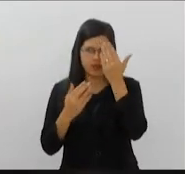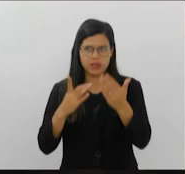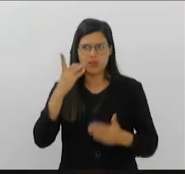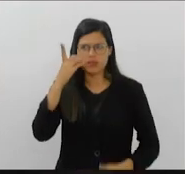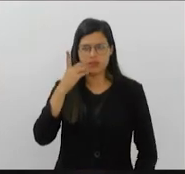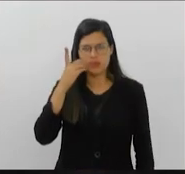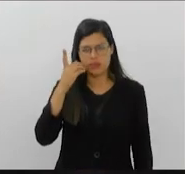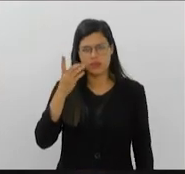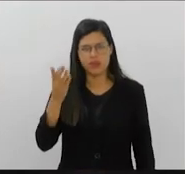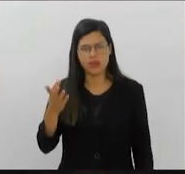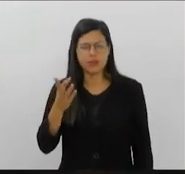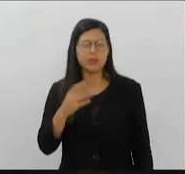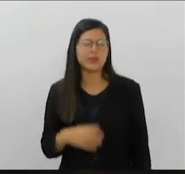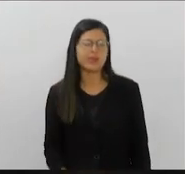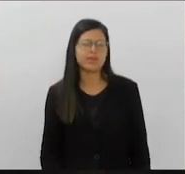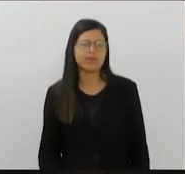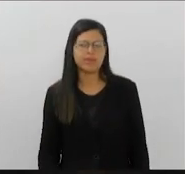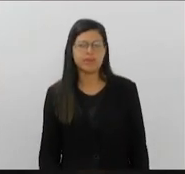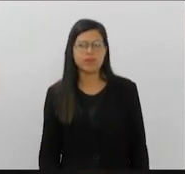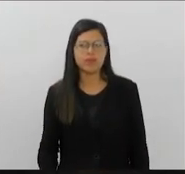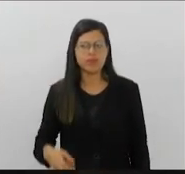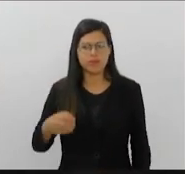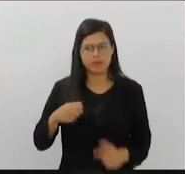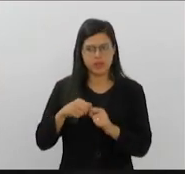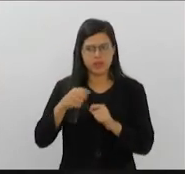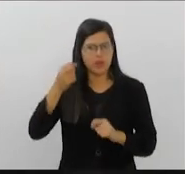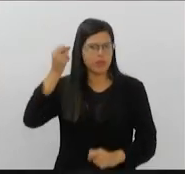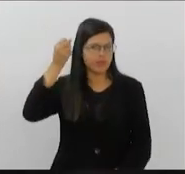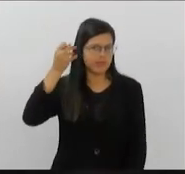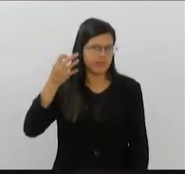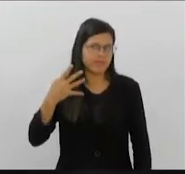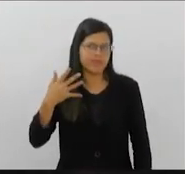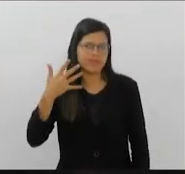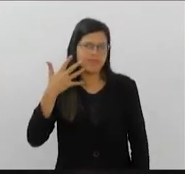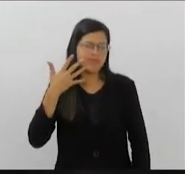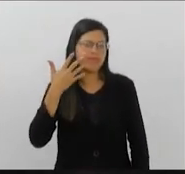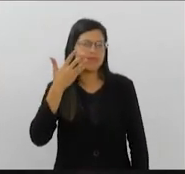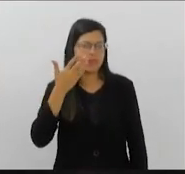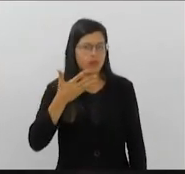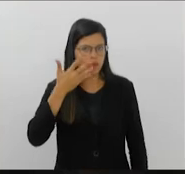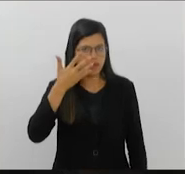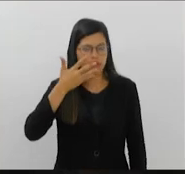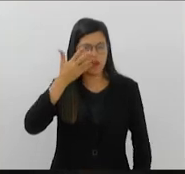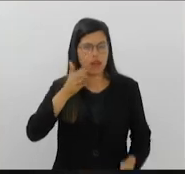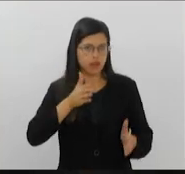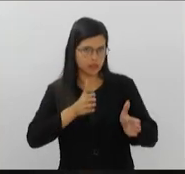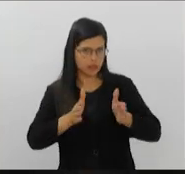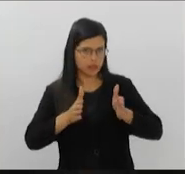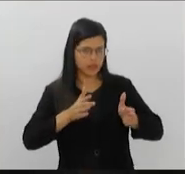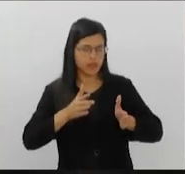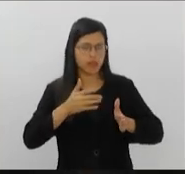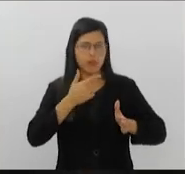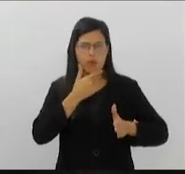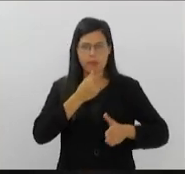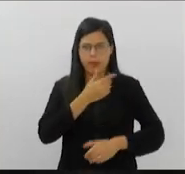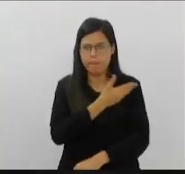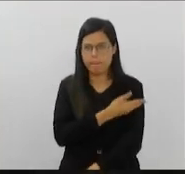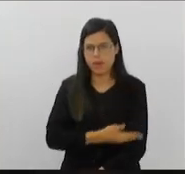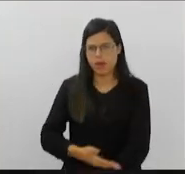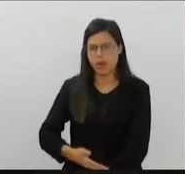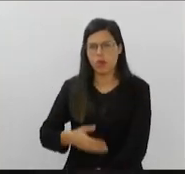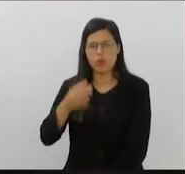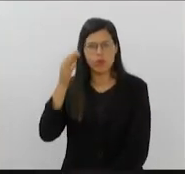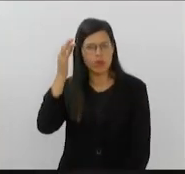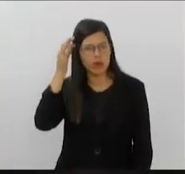Consolino. Permitam-me fazer uma audiodescrição, só para minha fala ficar o mais acessível possível, né? Então, eu sou um homem branco, cabelos